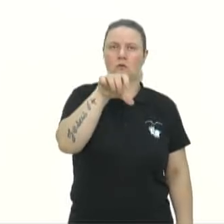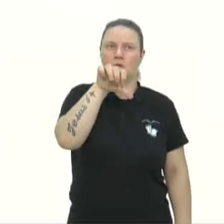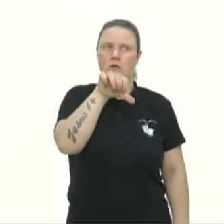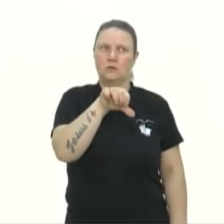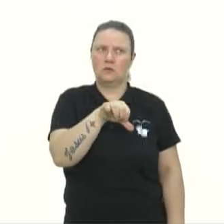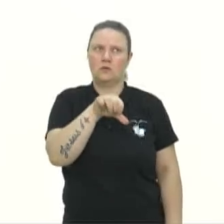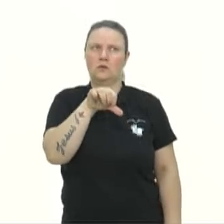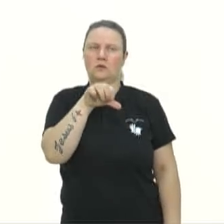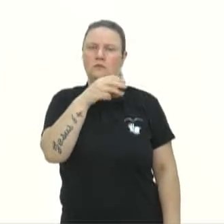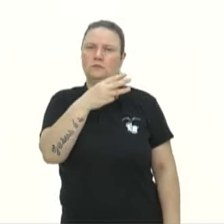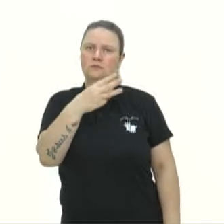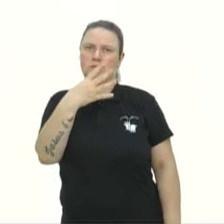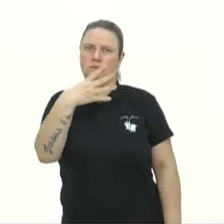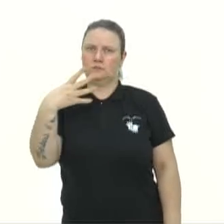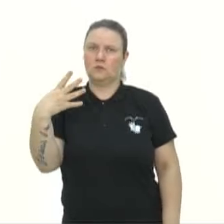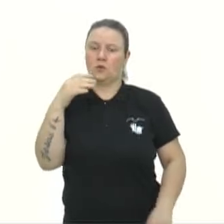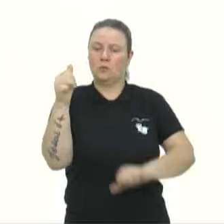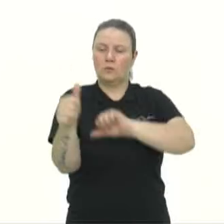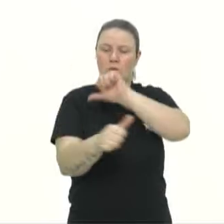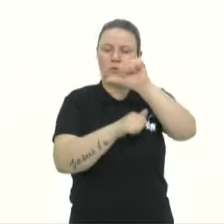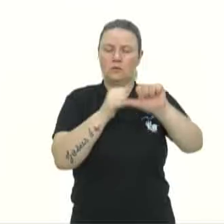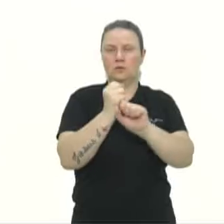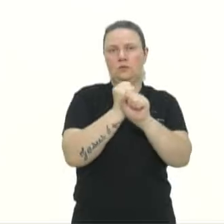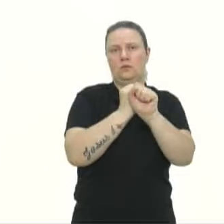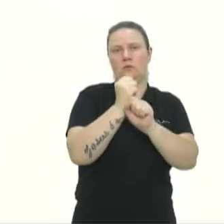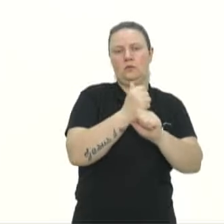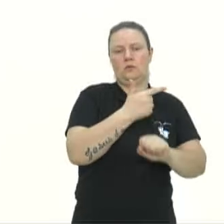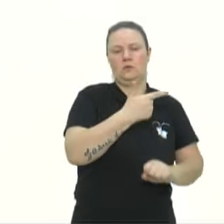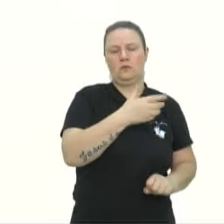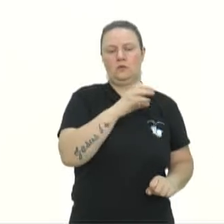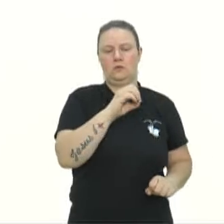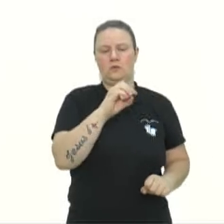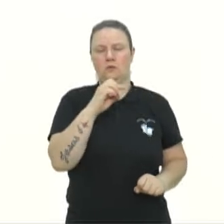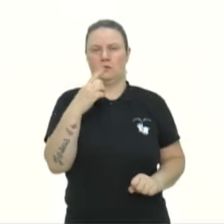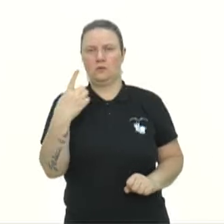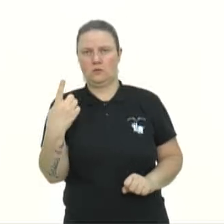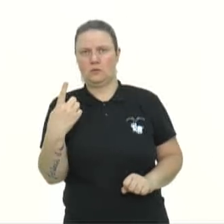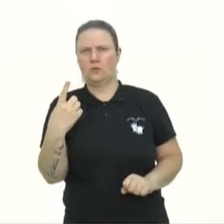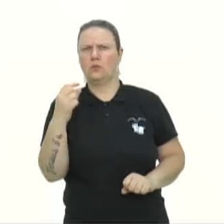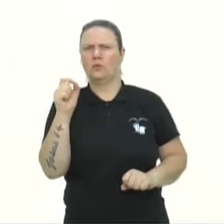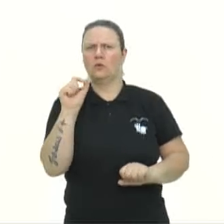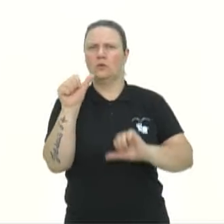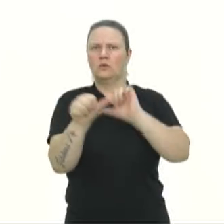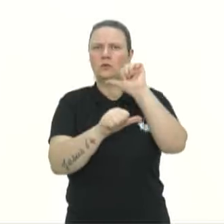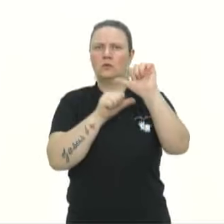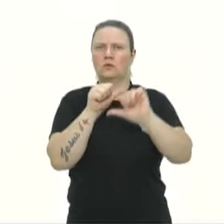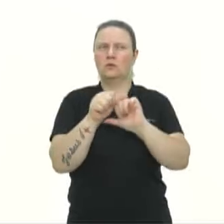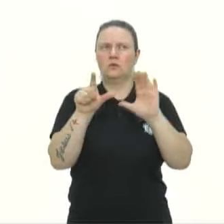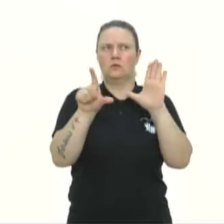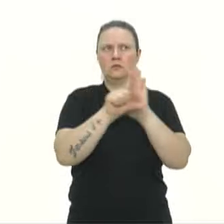9.434, mudou em 2001, né? Aí qual é a lei que alterou? Foi a Lei